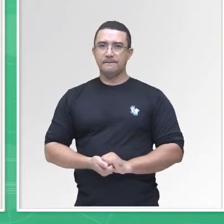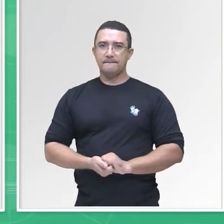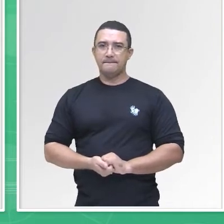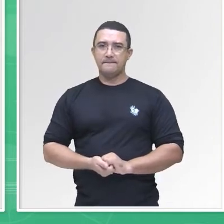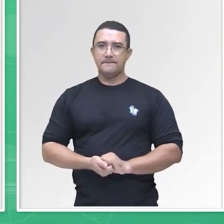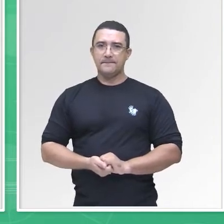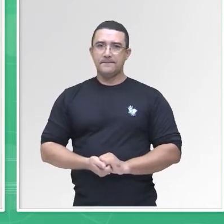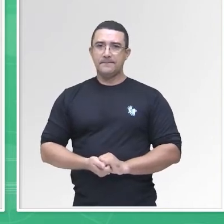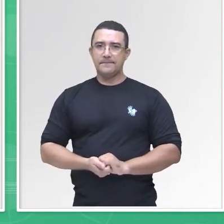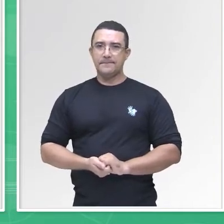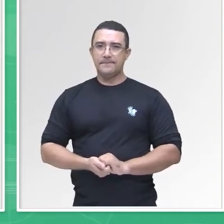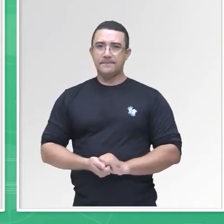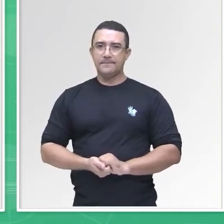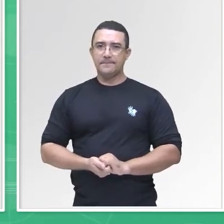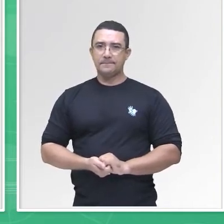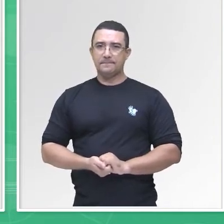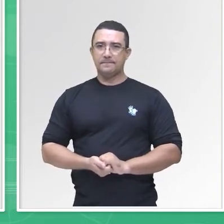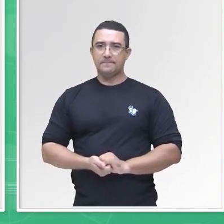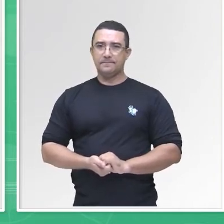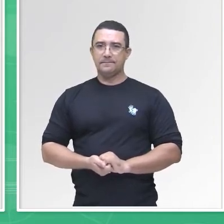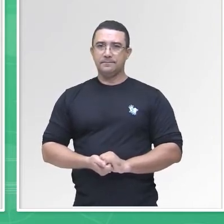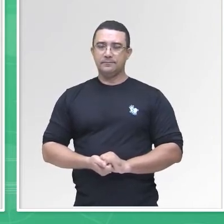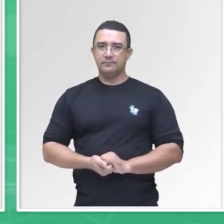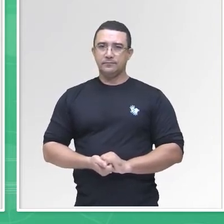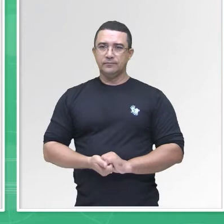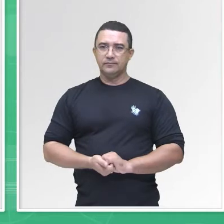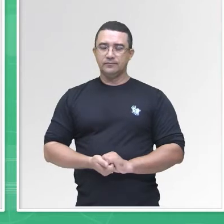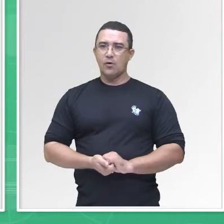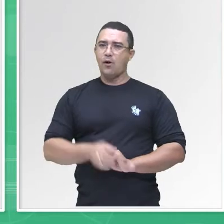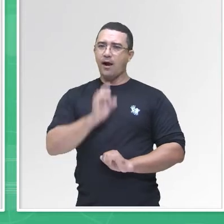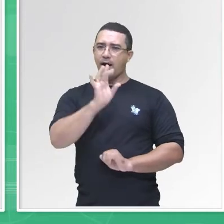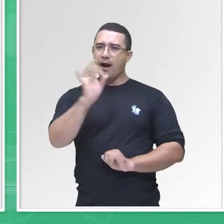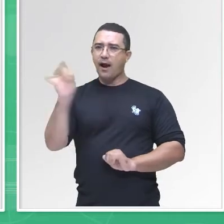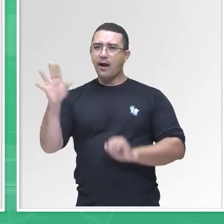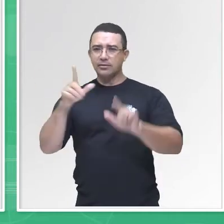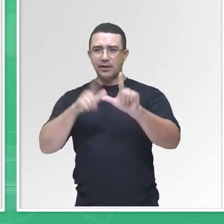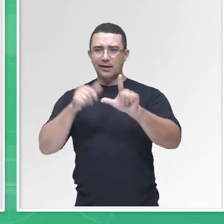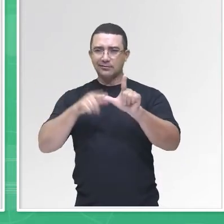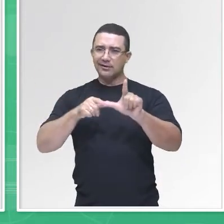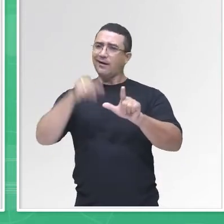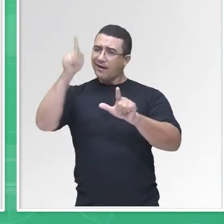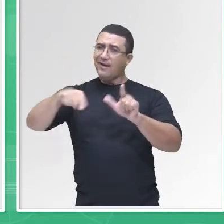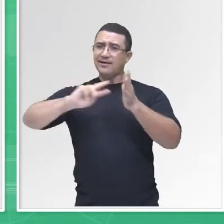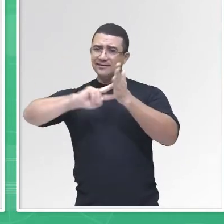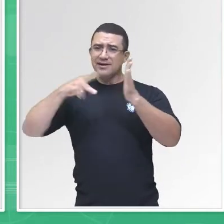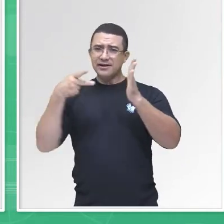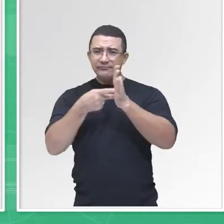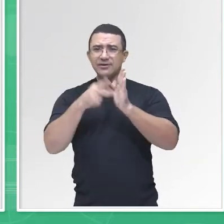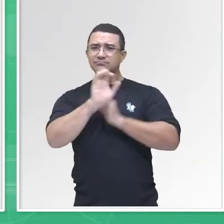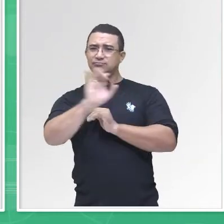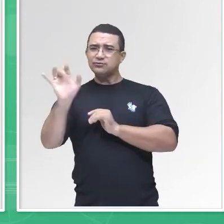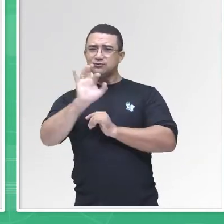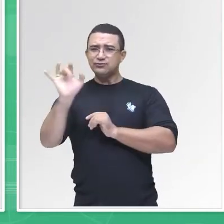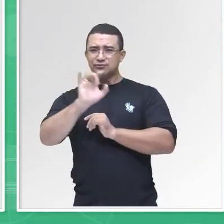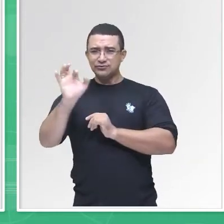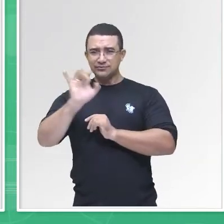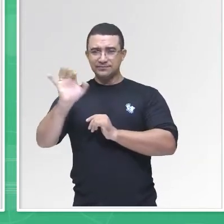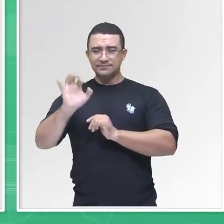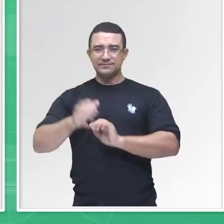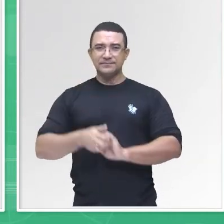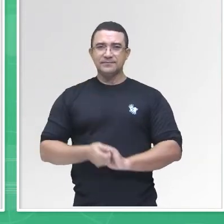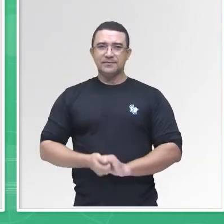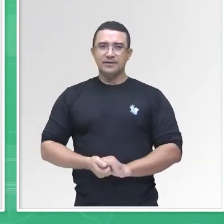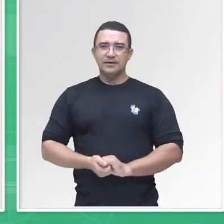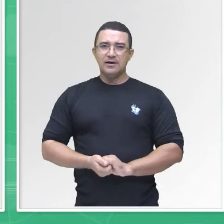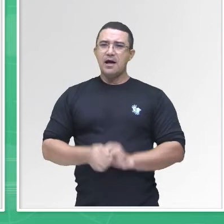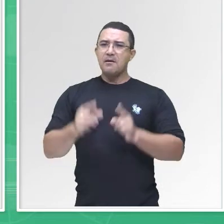E, S. Letra por letra, deletreando, ok? Jueves. A